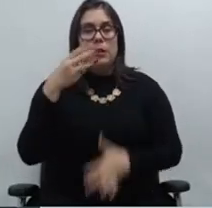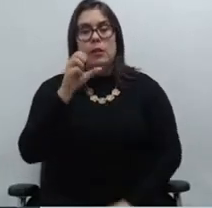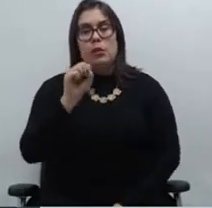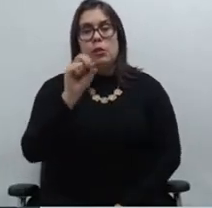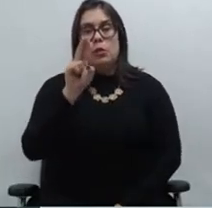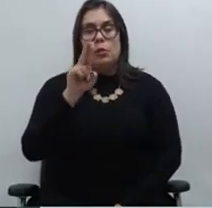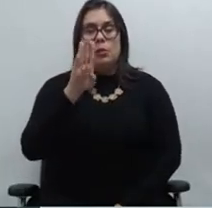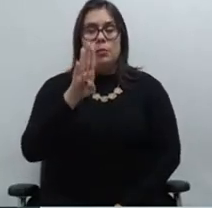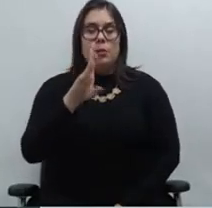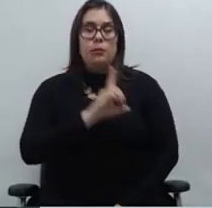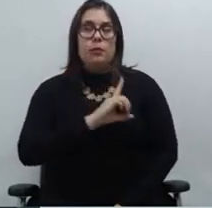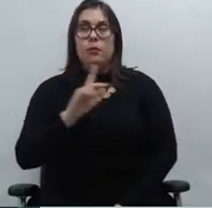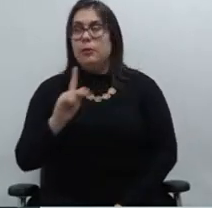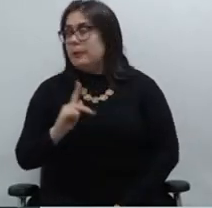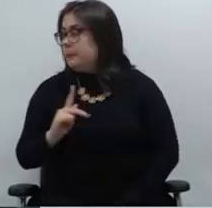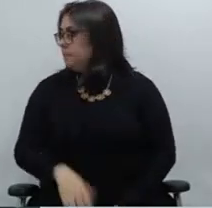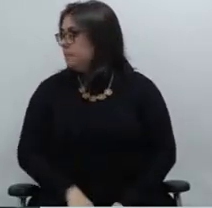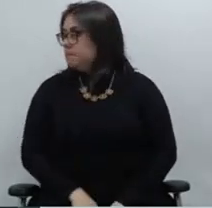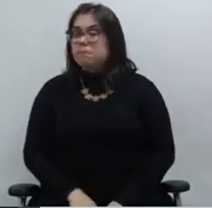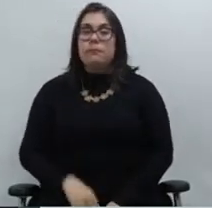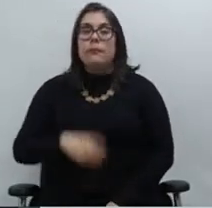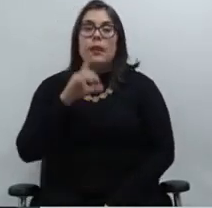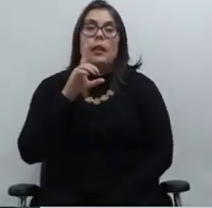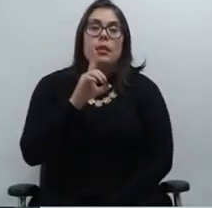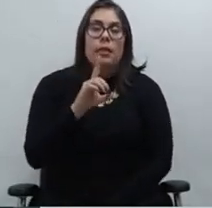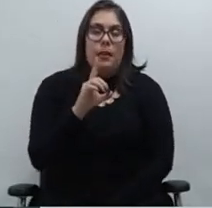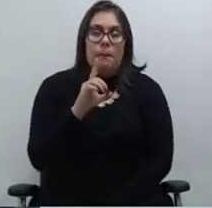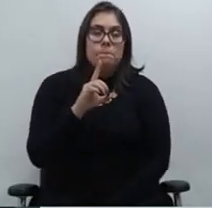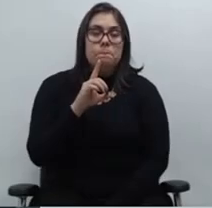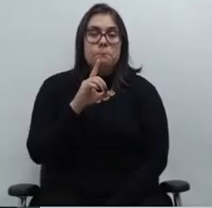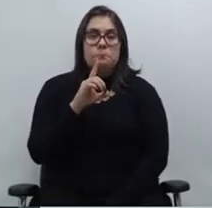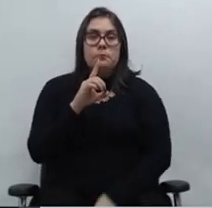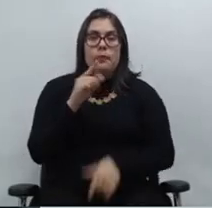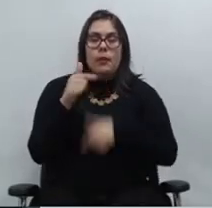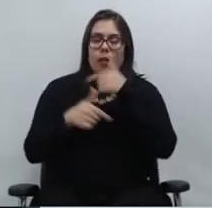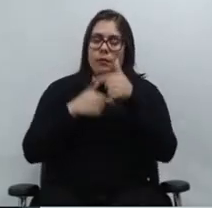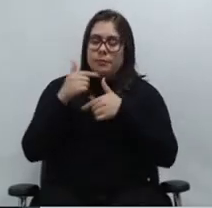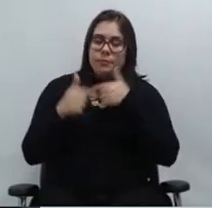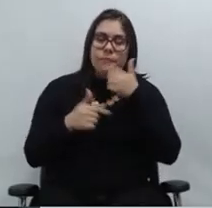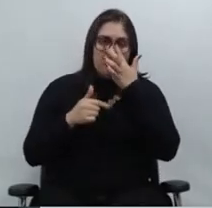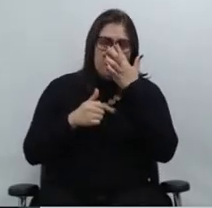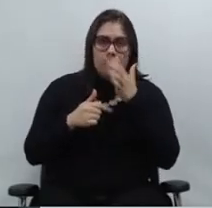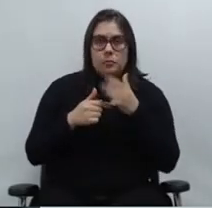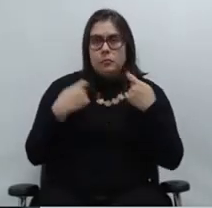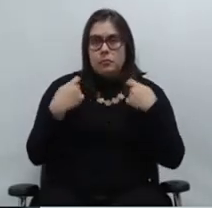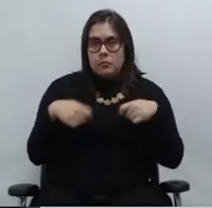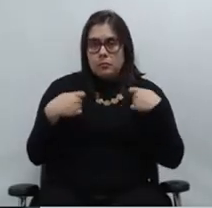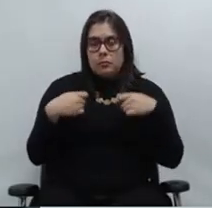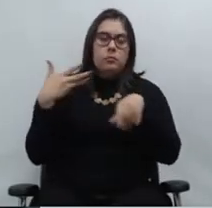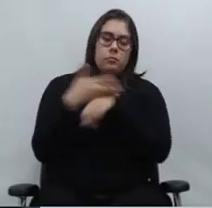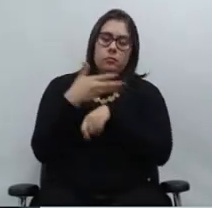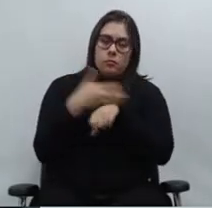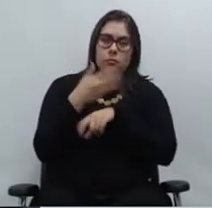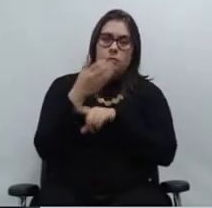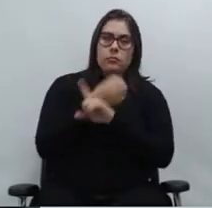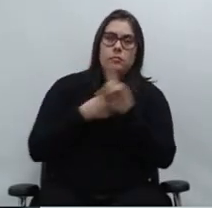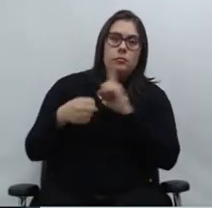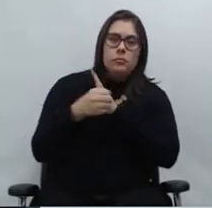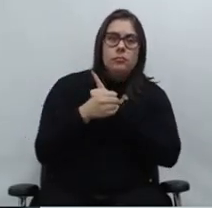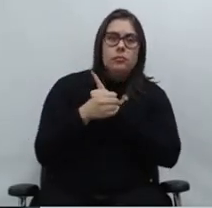subdefensorias. Item D. Seja criado e implementado um plano de trabalho com vistas a fomentar a participação social